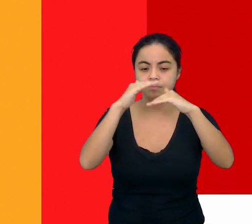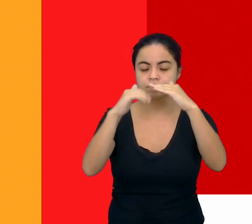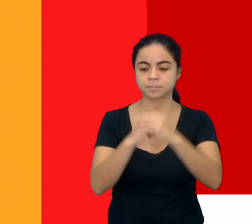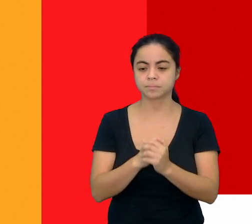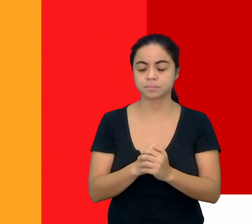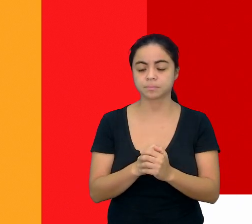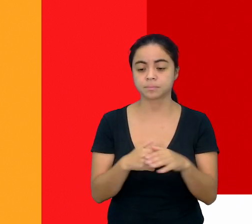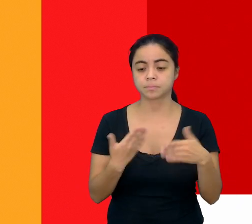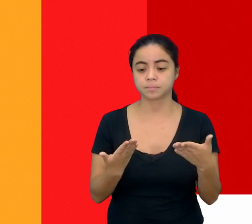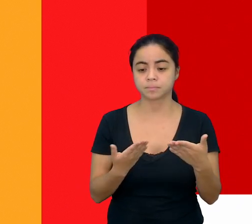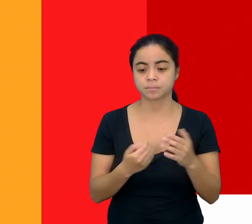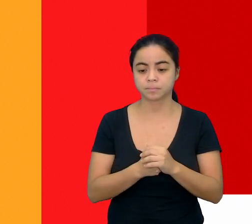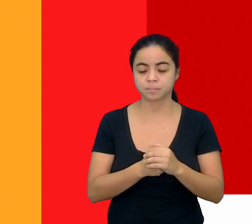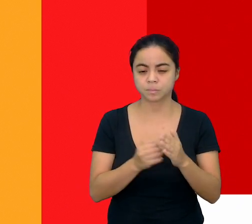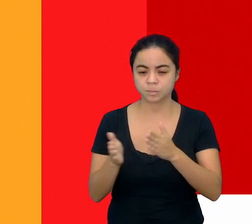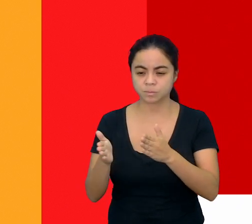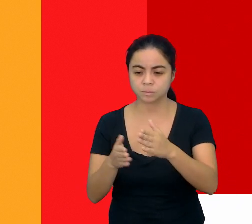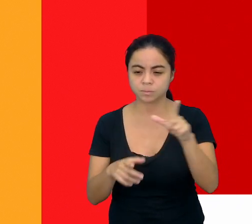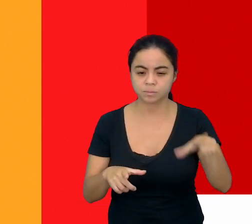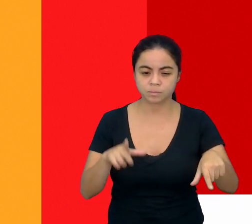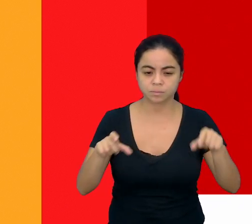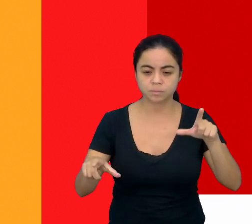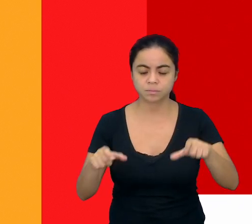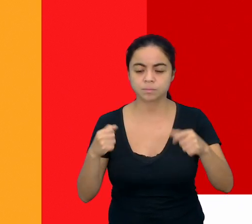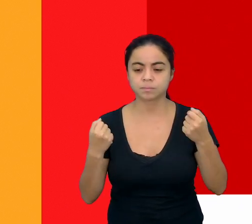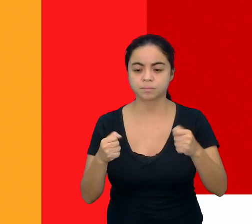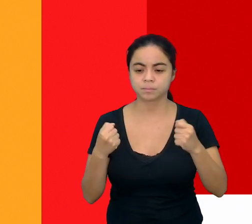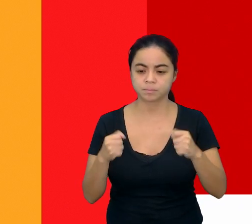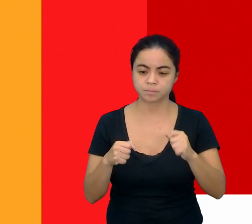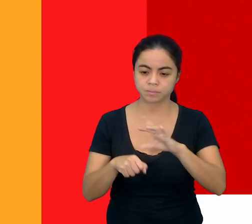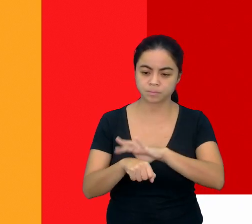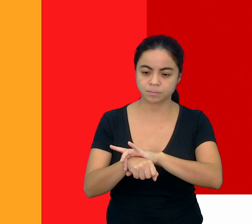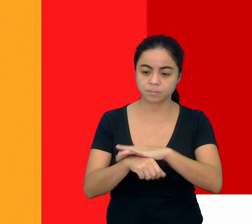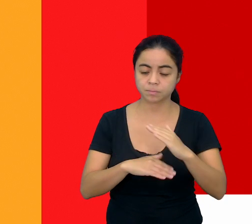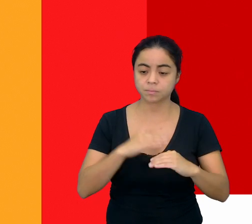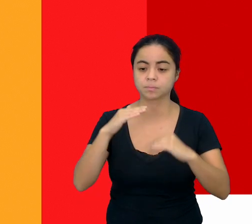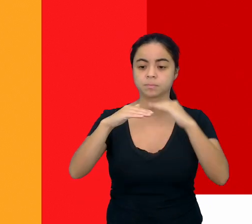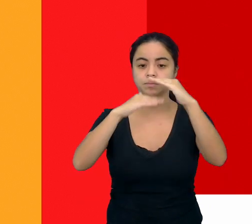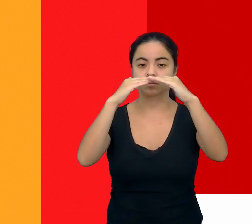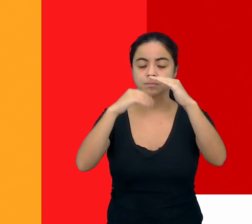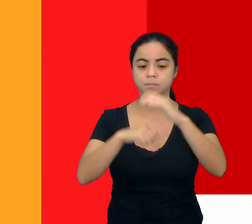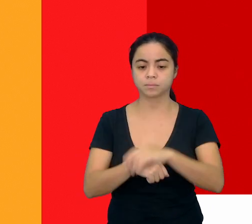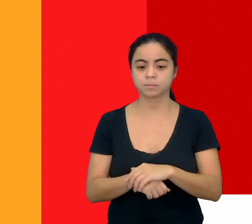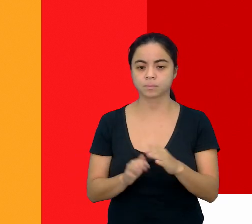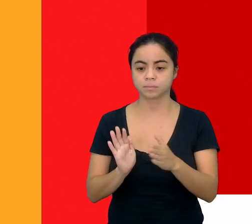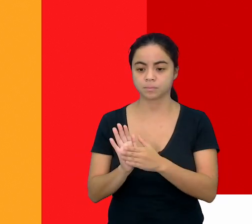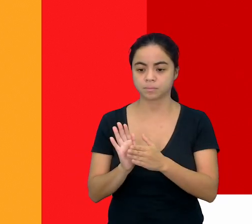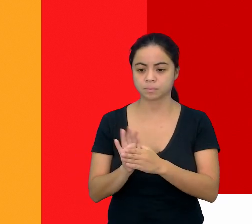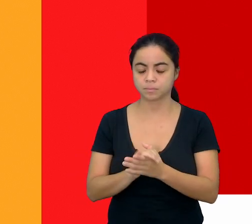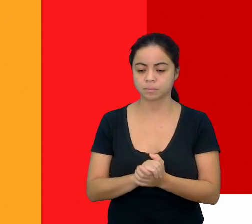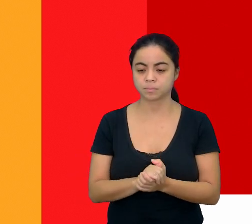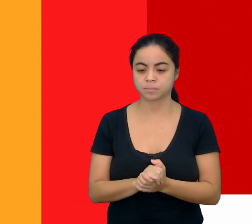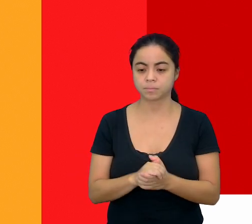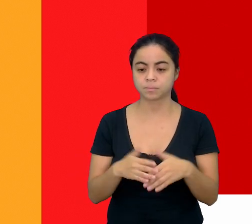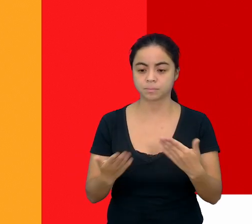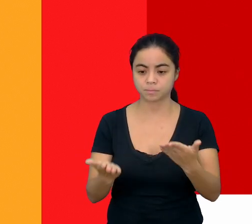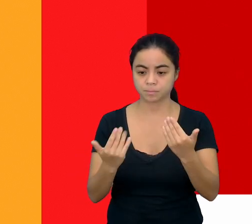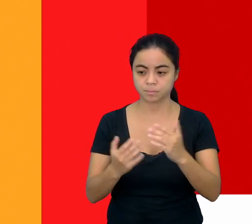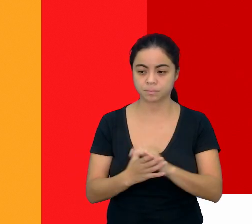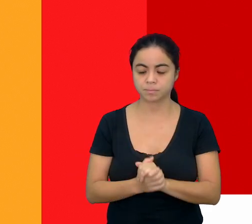seja, quais os encaminhamentos que devemos garantir para o desenvolvimento da habilidade proposta, ok? Então, vamos